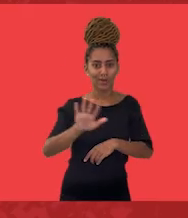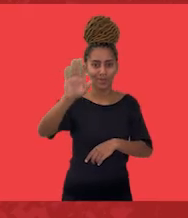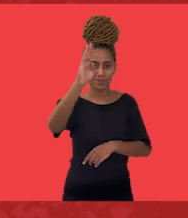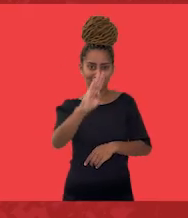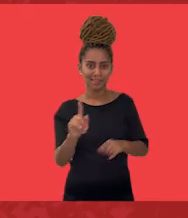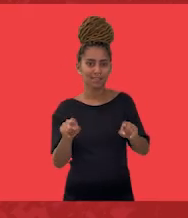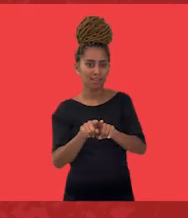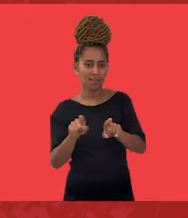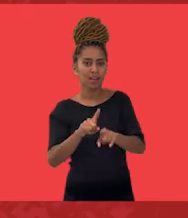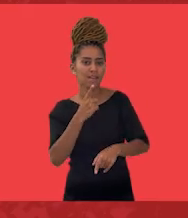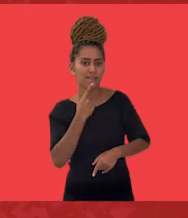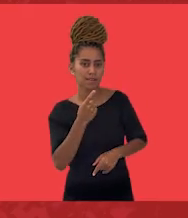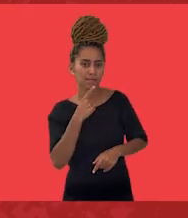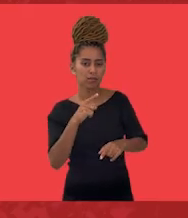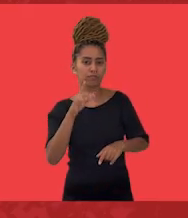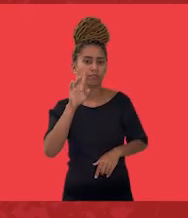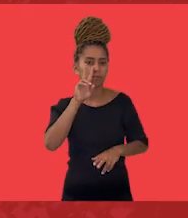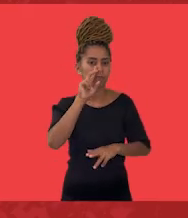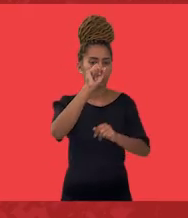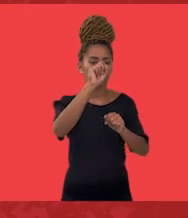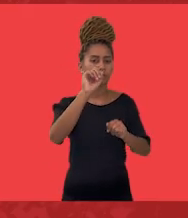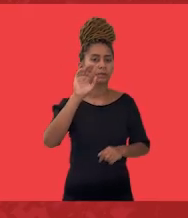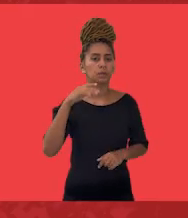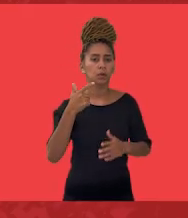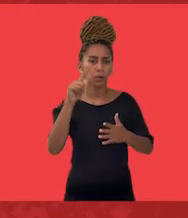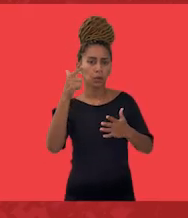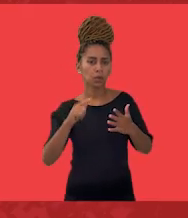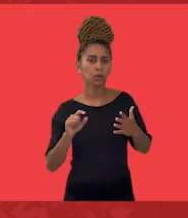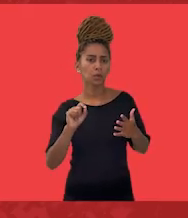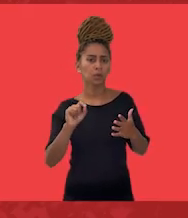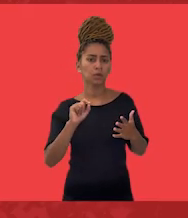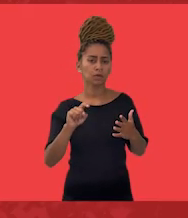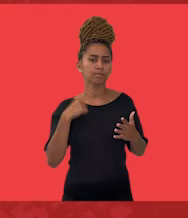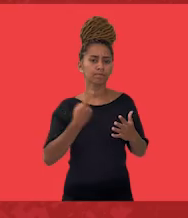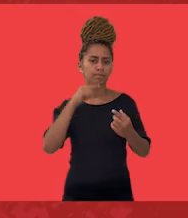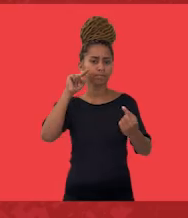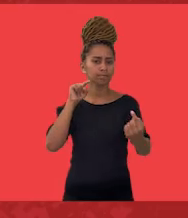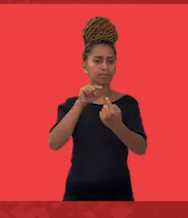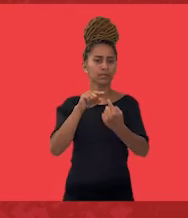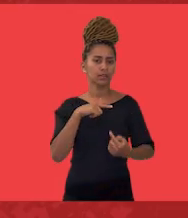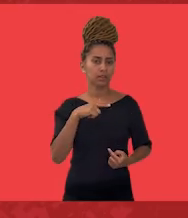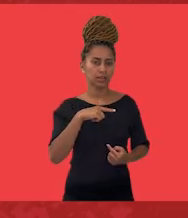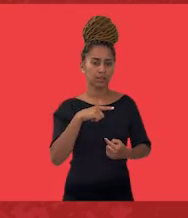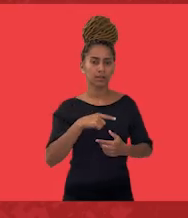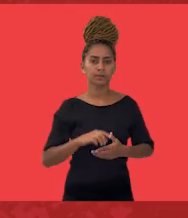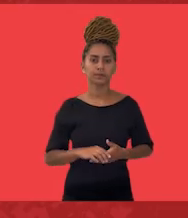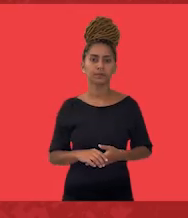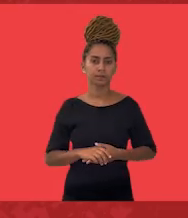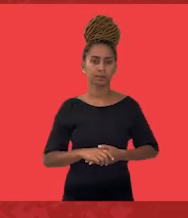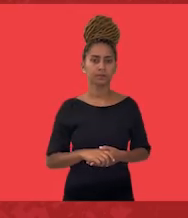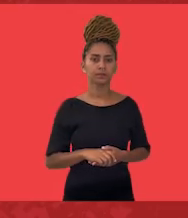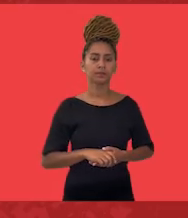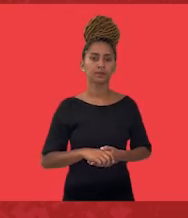vezes no engano, às vezes no voo. Numa cinematografia de